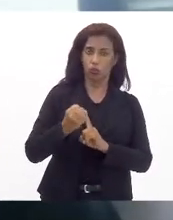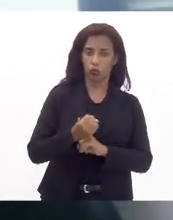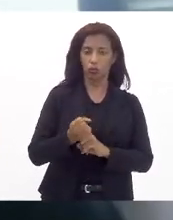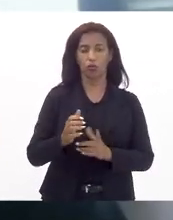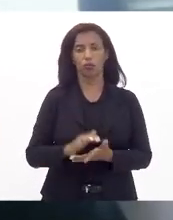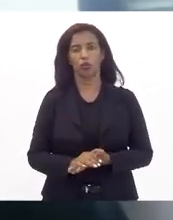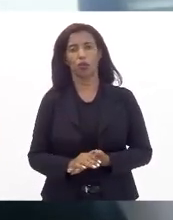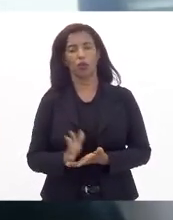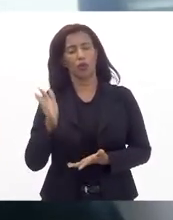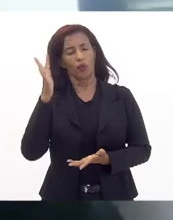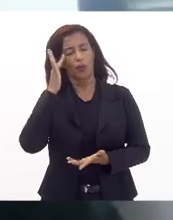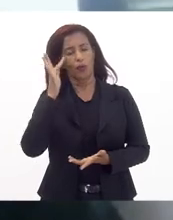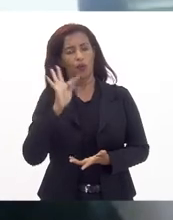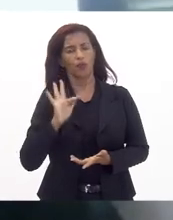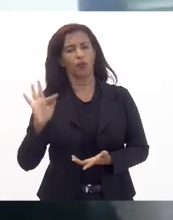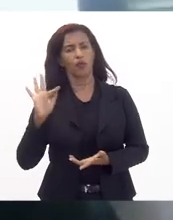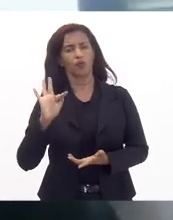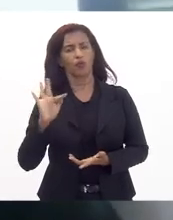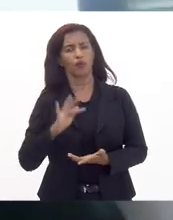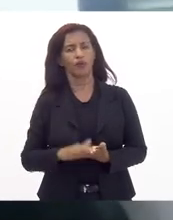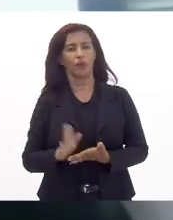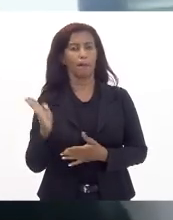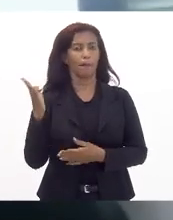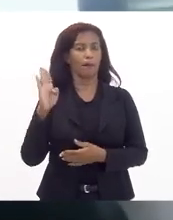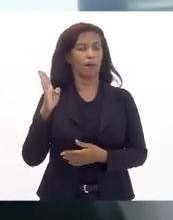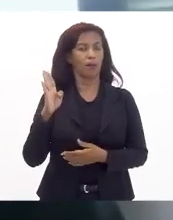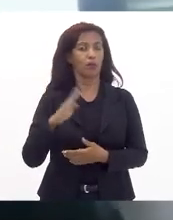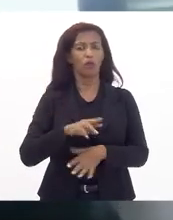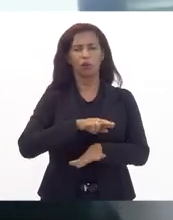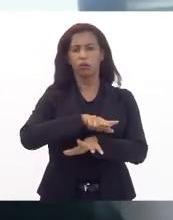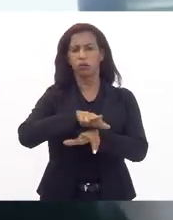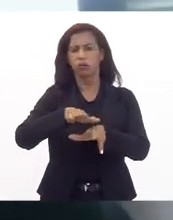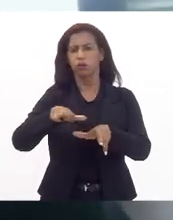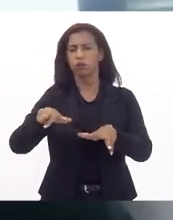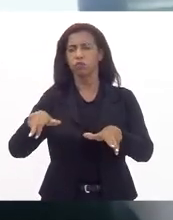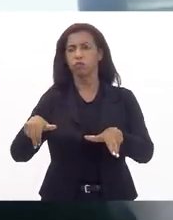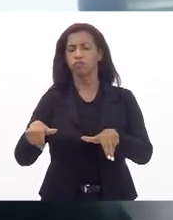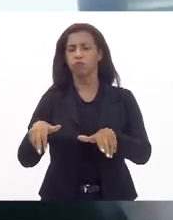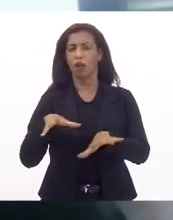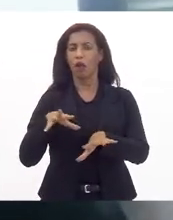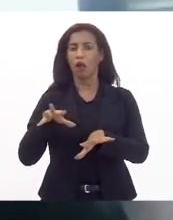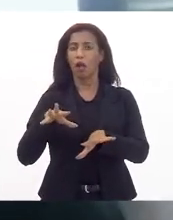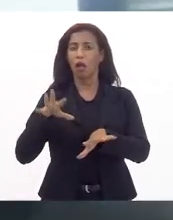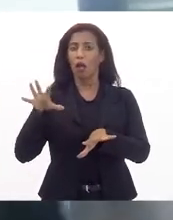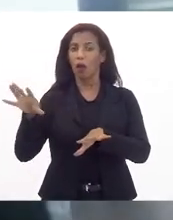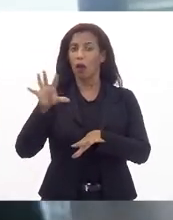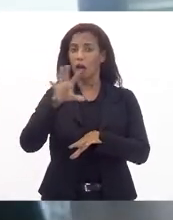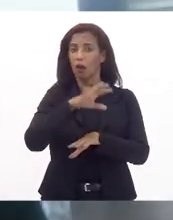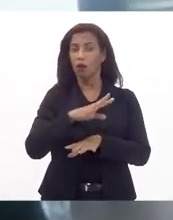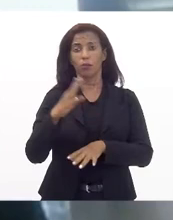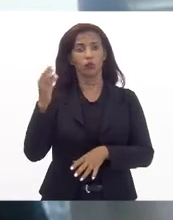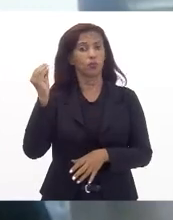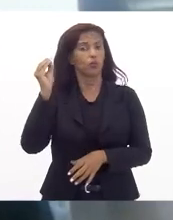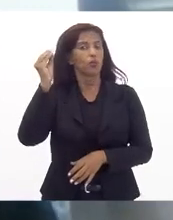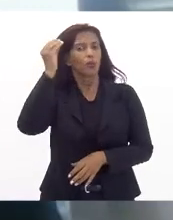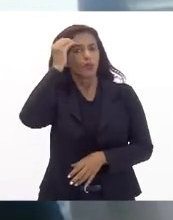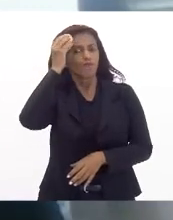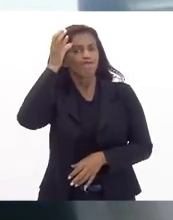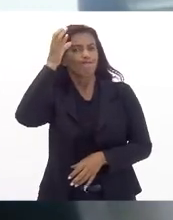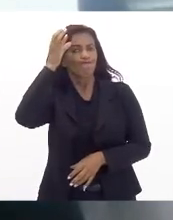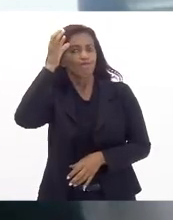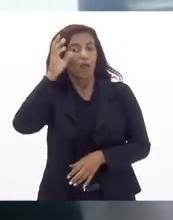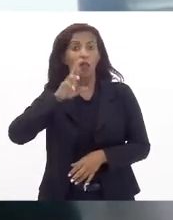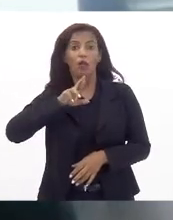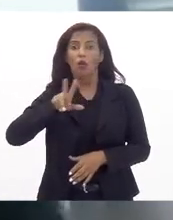é de filosofia e teologia de vários Campos do conhecimento não é